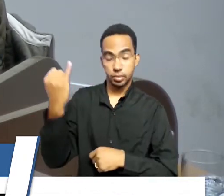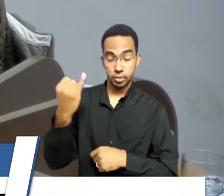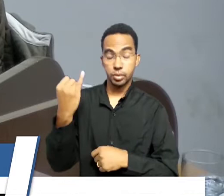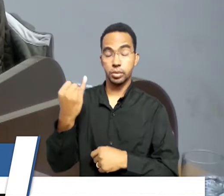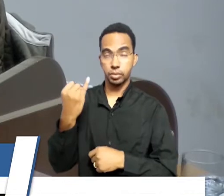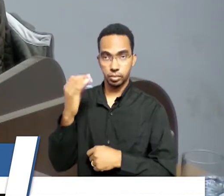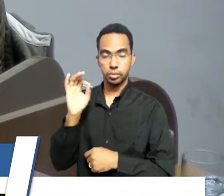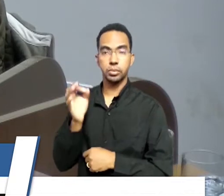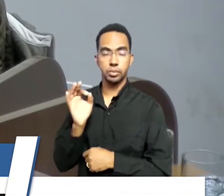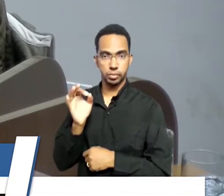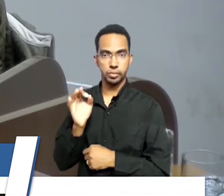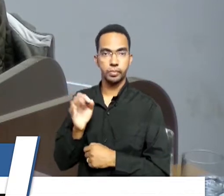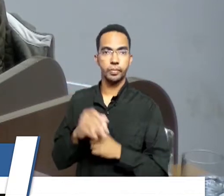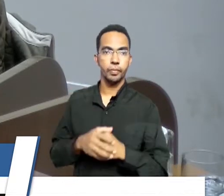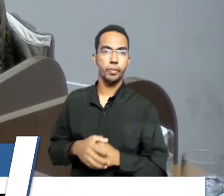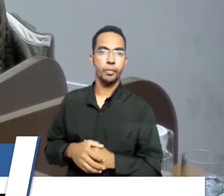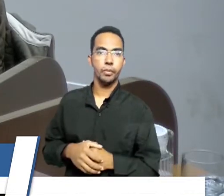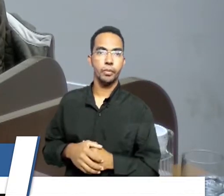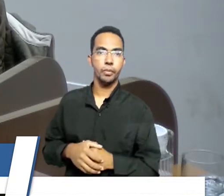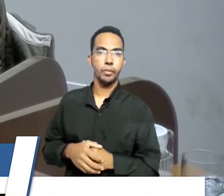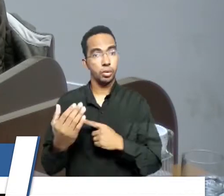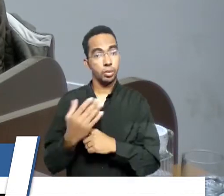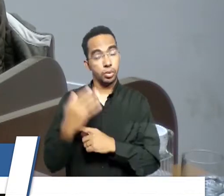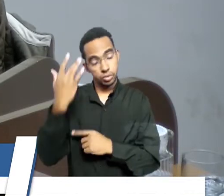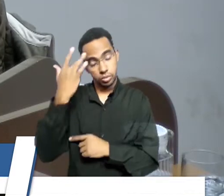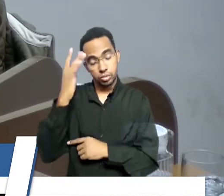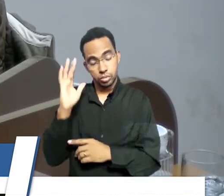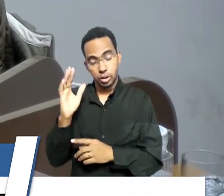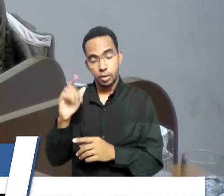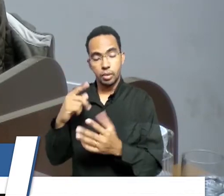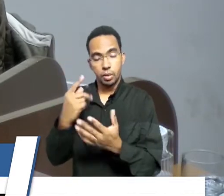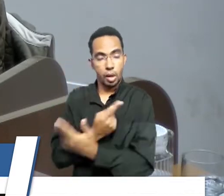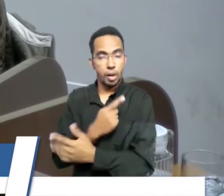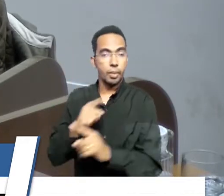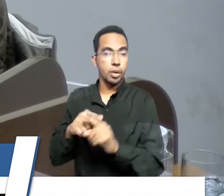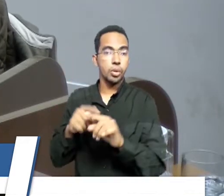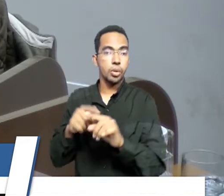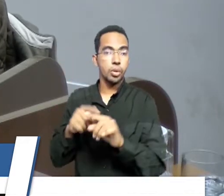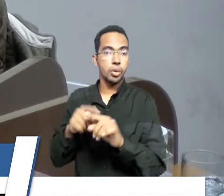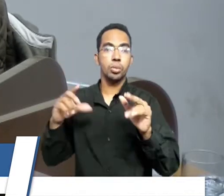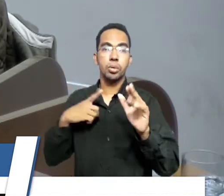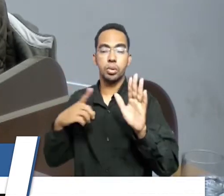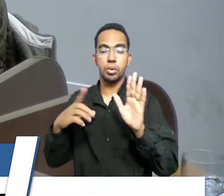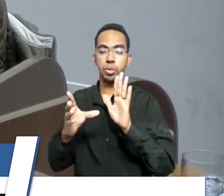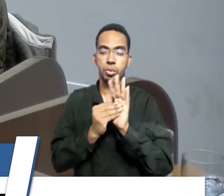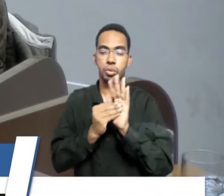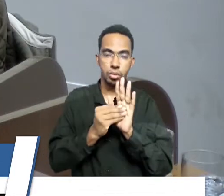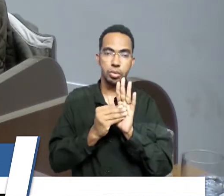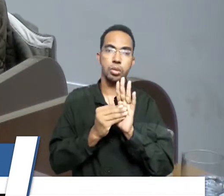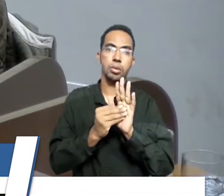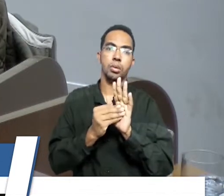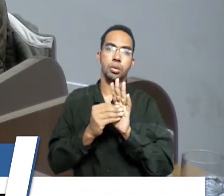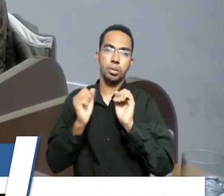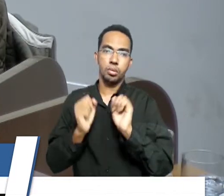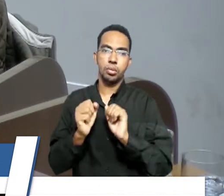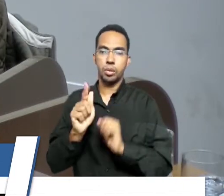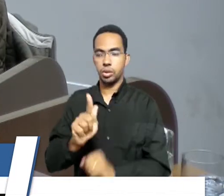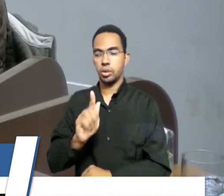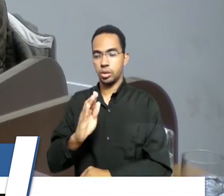Me corrija se eu estiver errado, mas eu acho que nunca houve uma emenda para a Guarda Municipal.